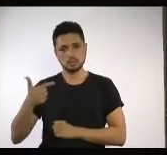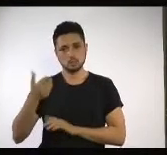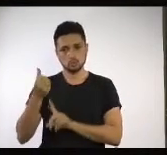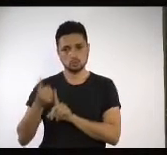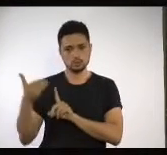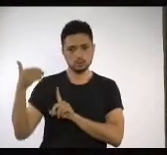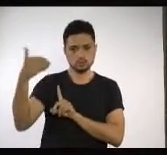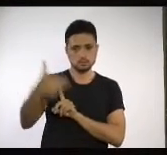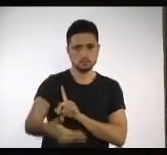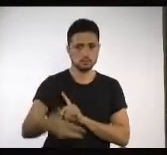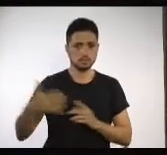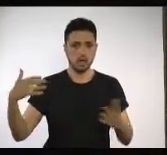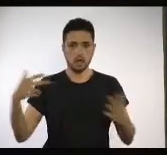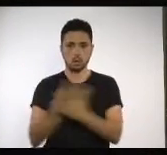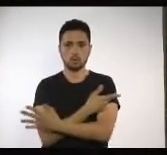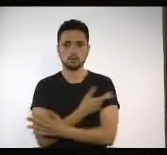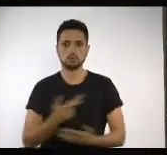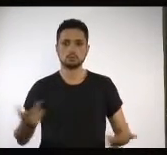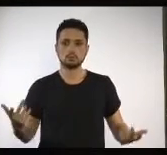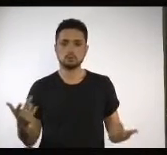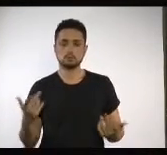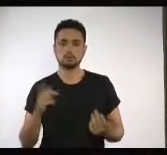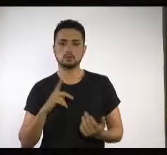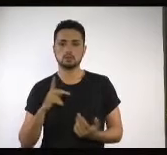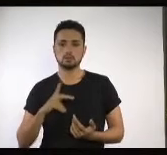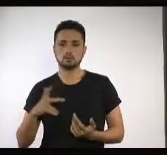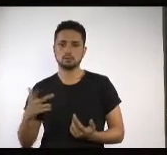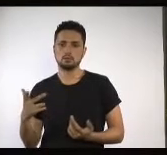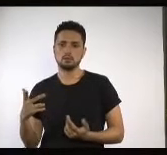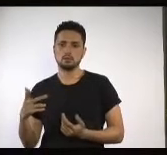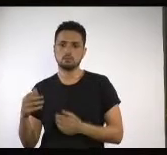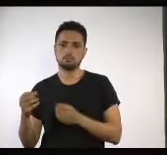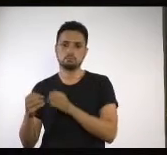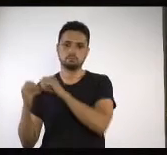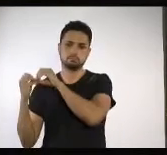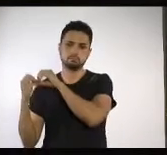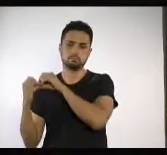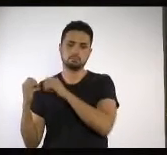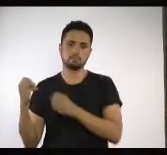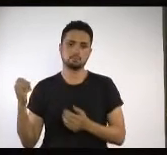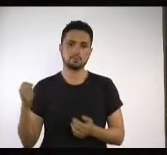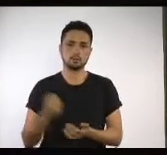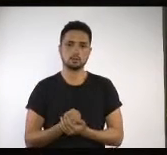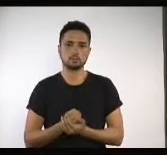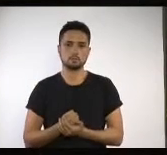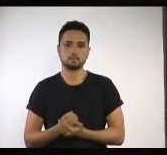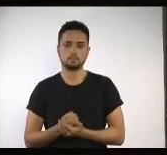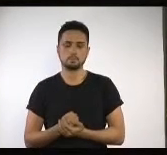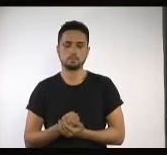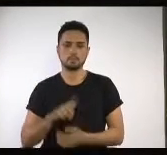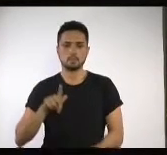acarretando e culminando com o golpe de Estado de 2016. Eu venho alertando que a disputa ali central